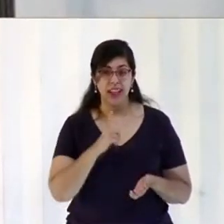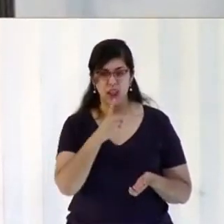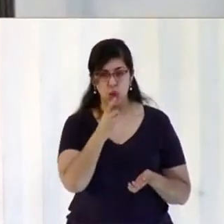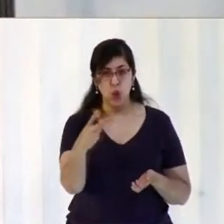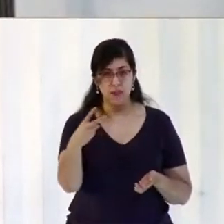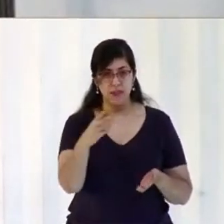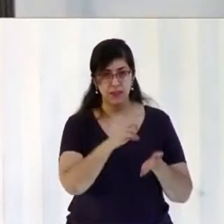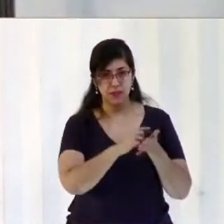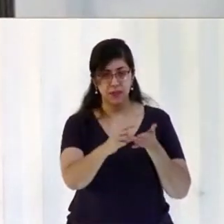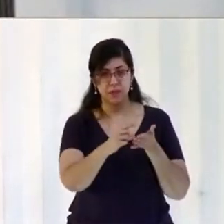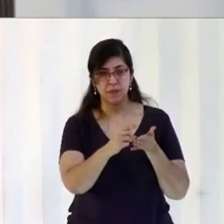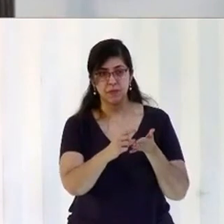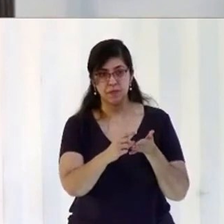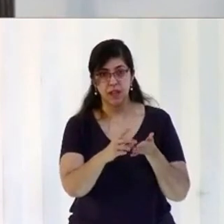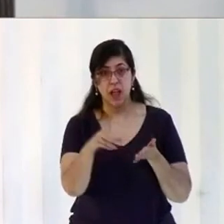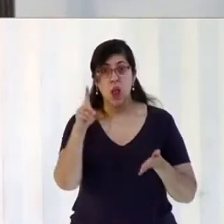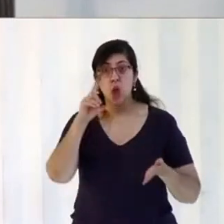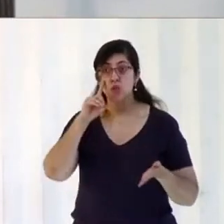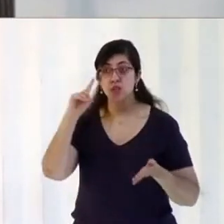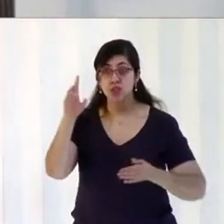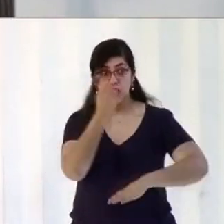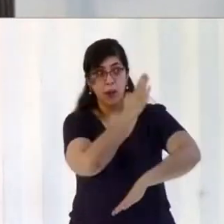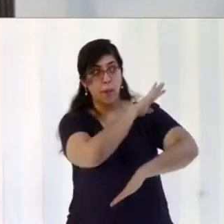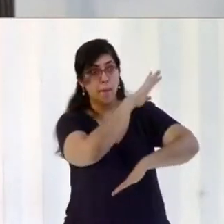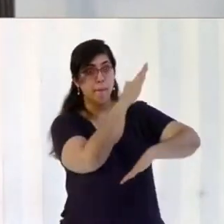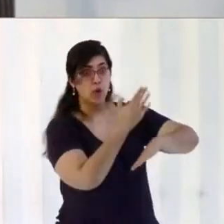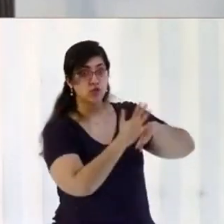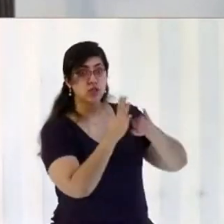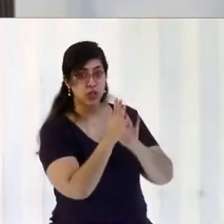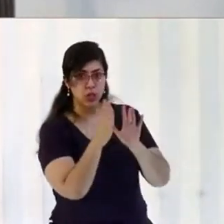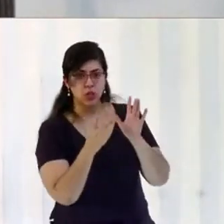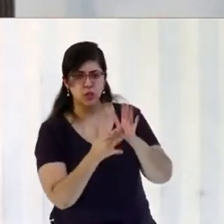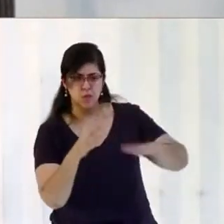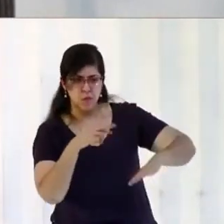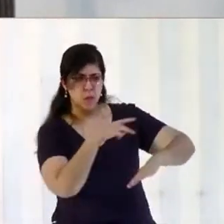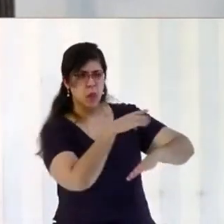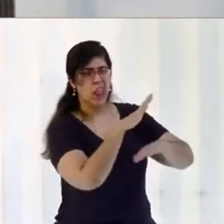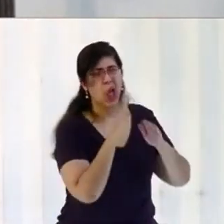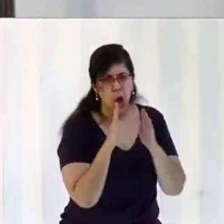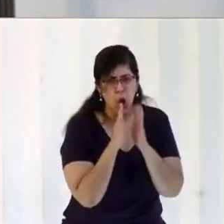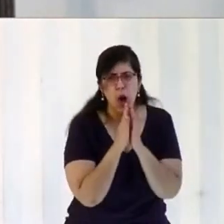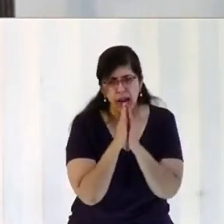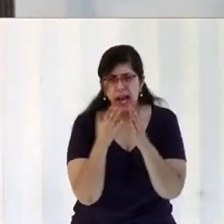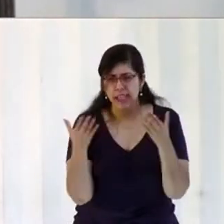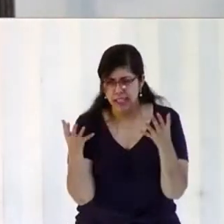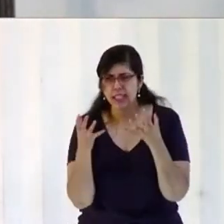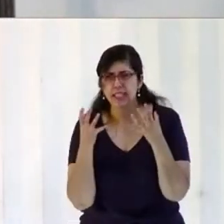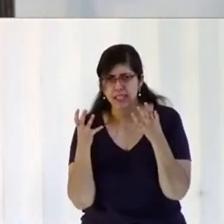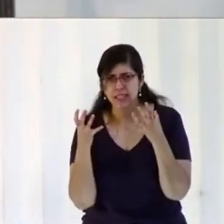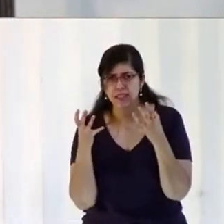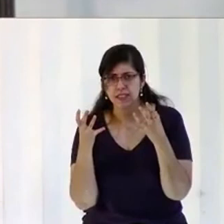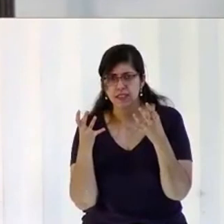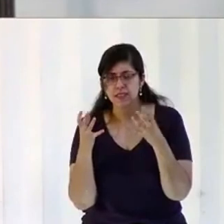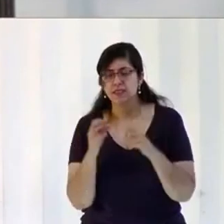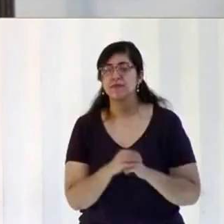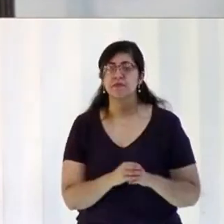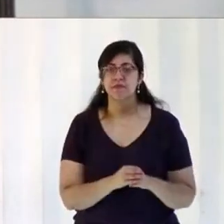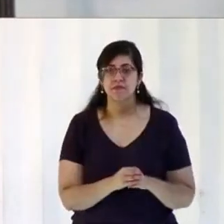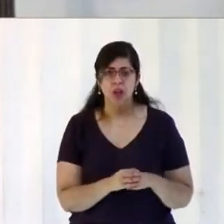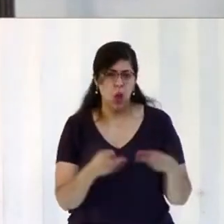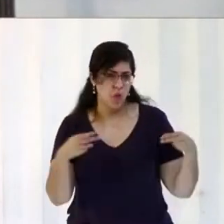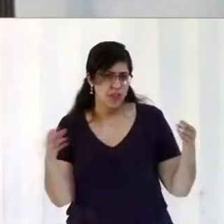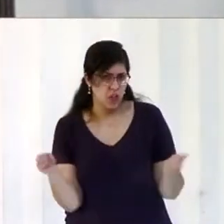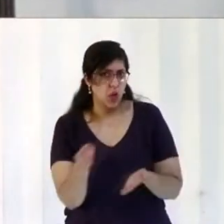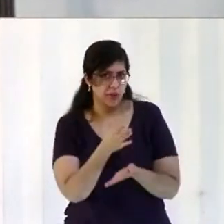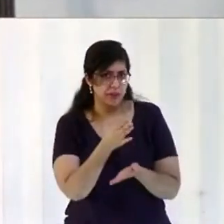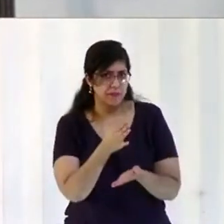dias retirou-se para o monte a fim de orar. Uma nova, vou dizer, uma coisa nova no